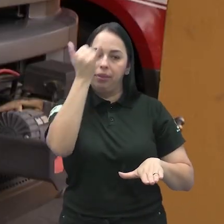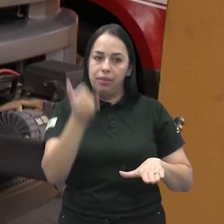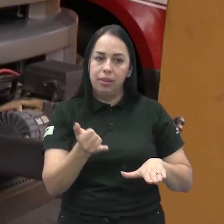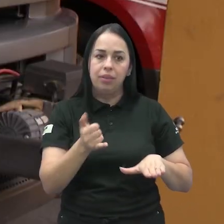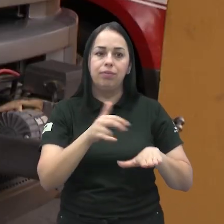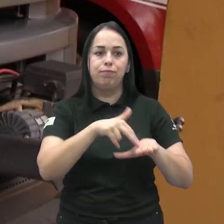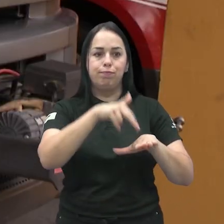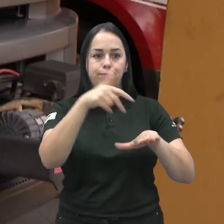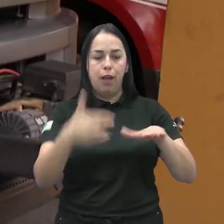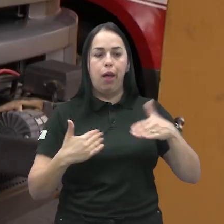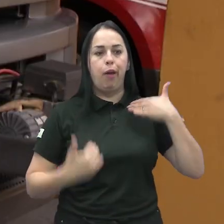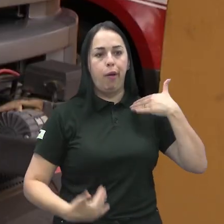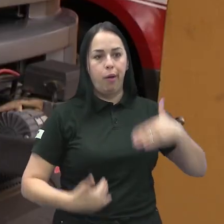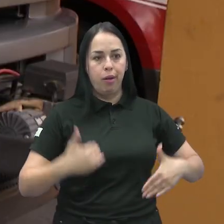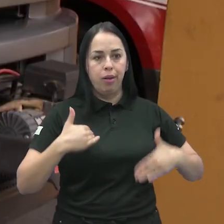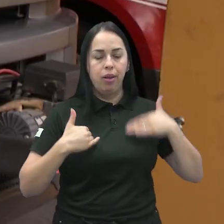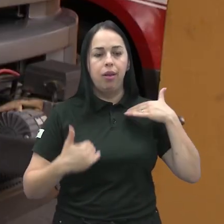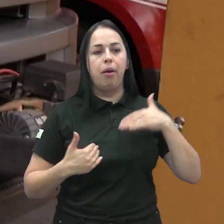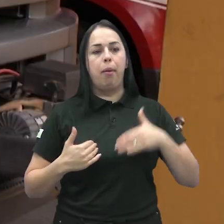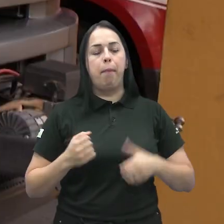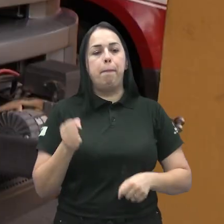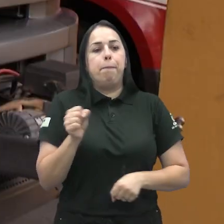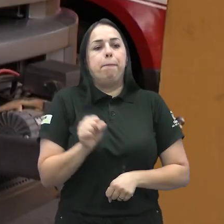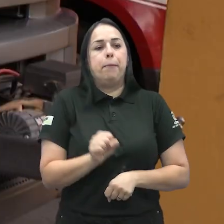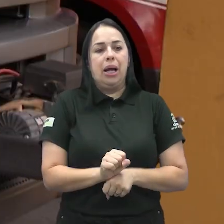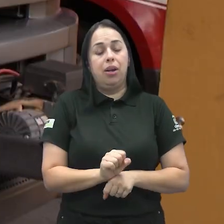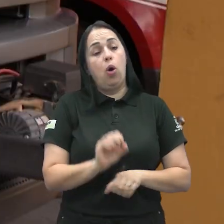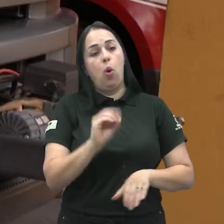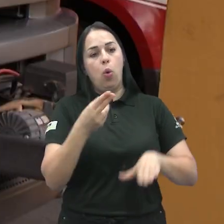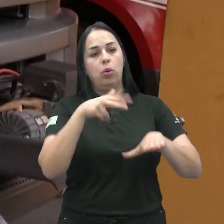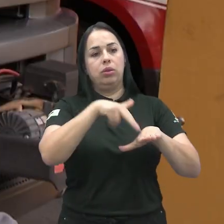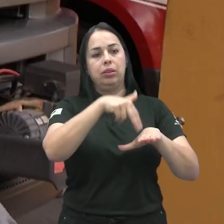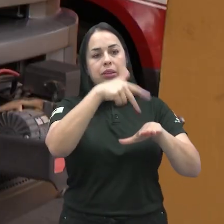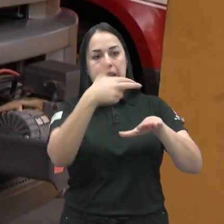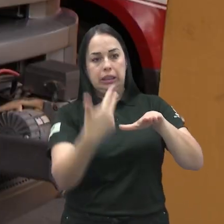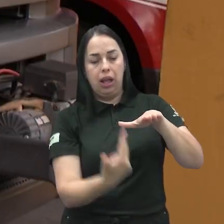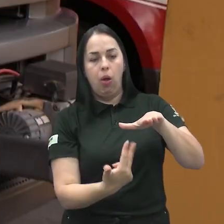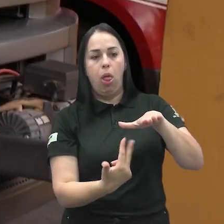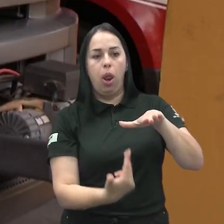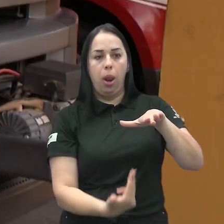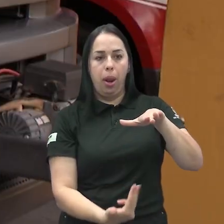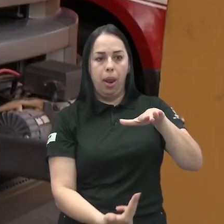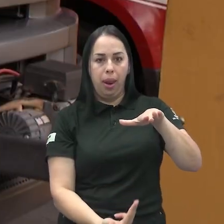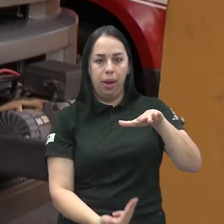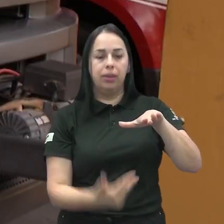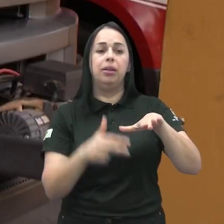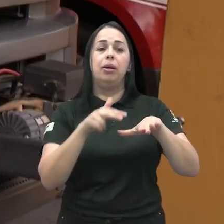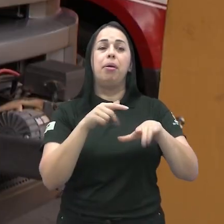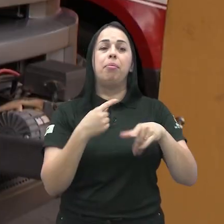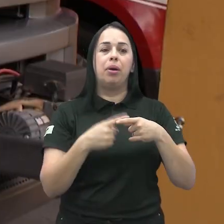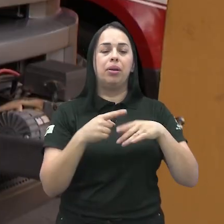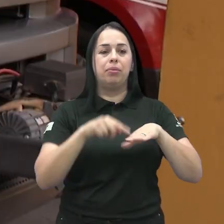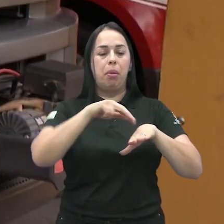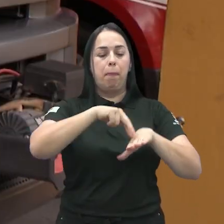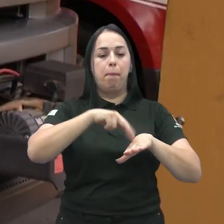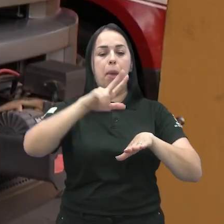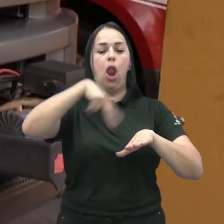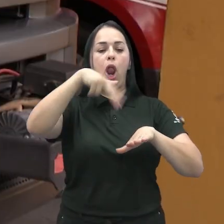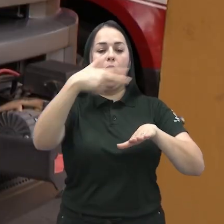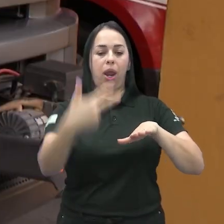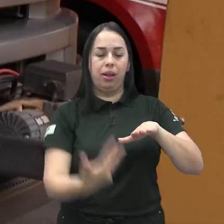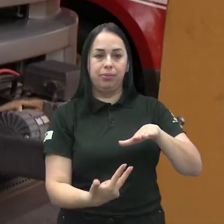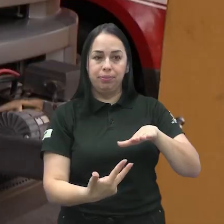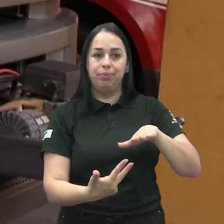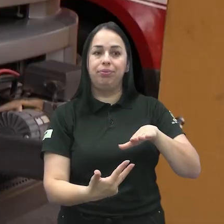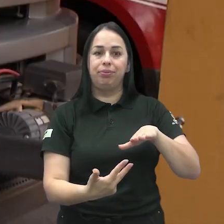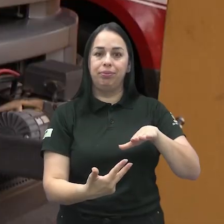e se vitimando aí, a pessoa acabar se vitimando e se afogando, tanto devido às manobras que ela